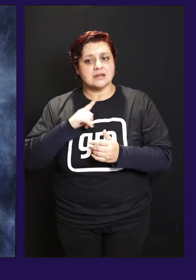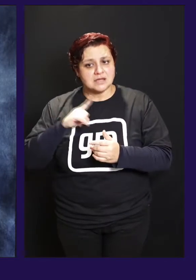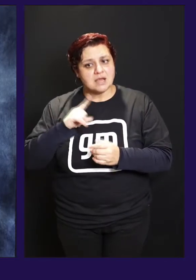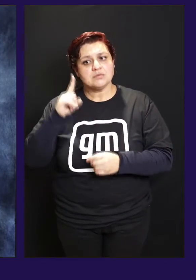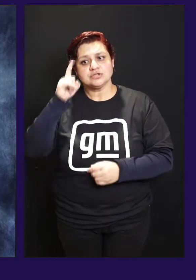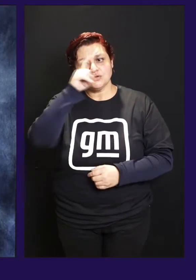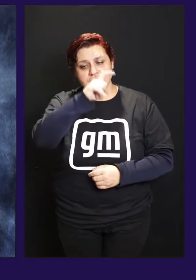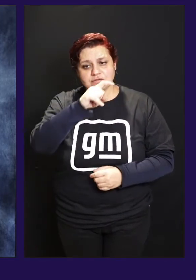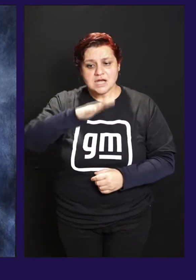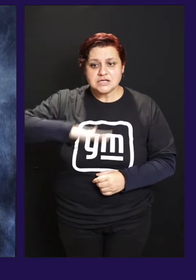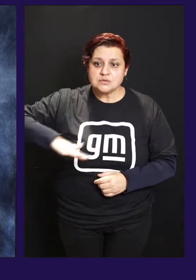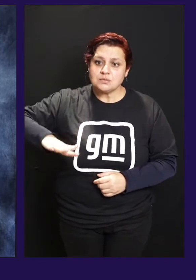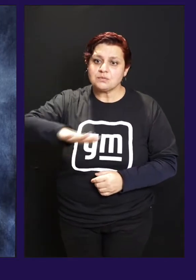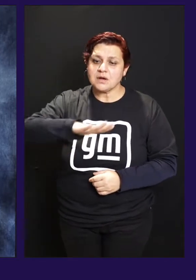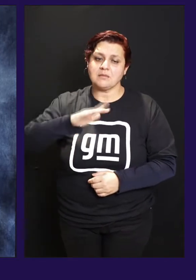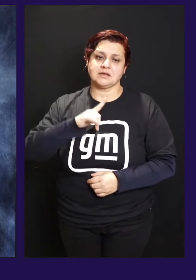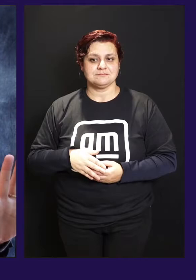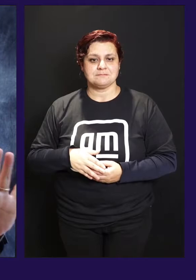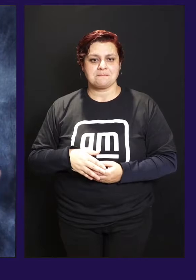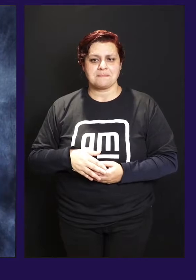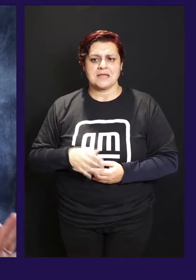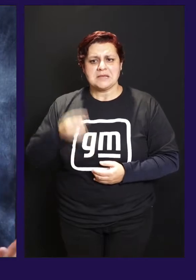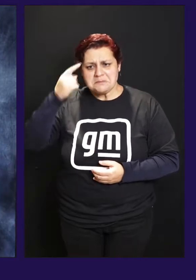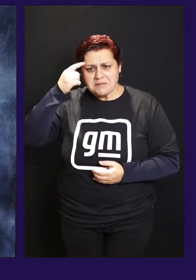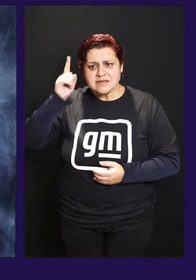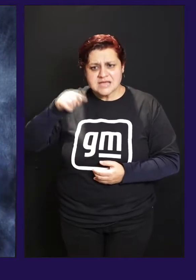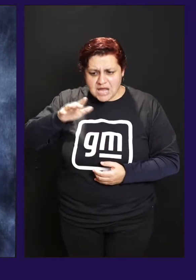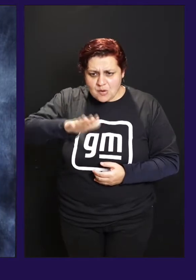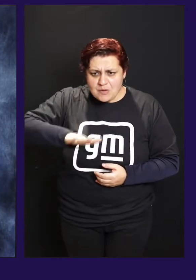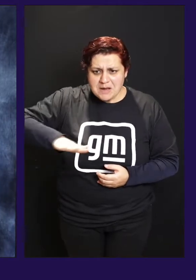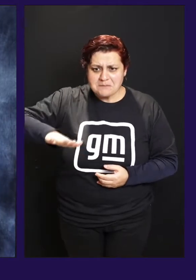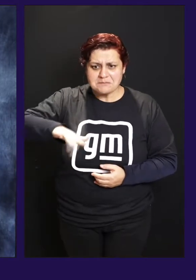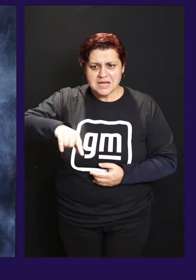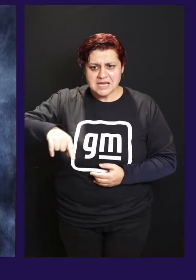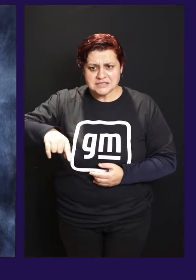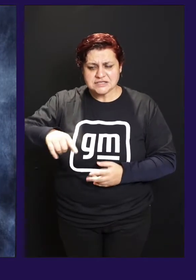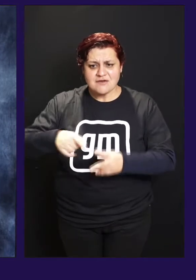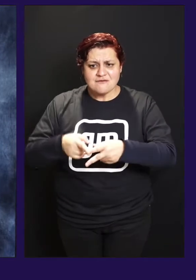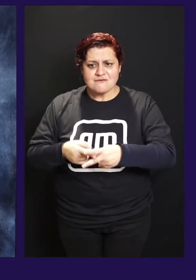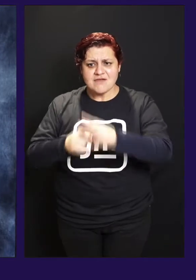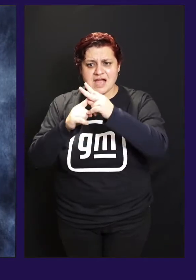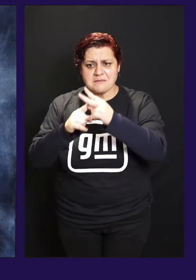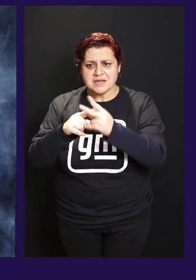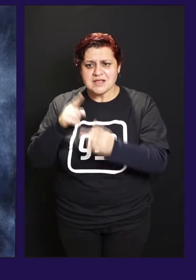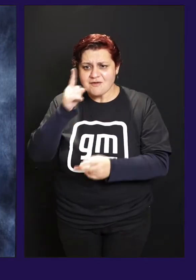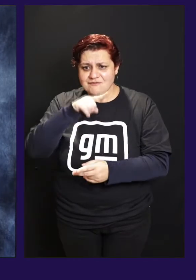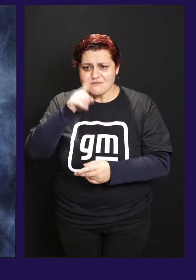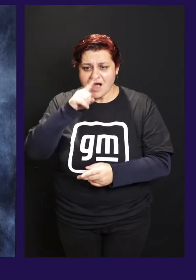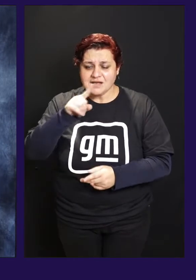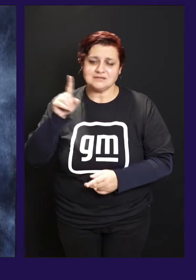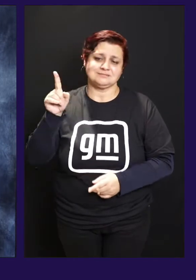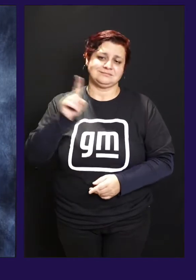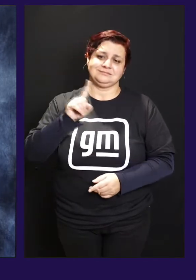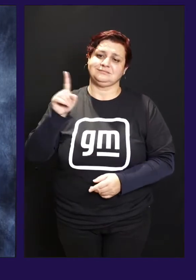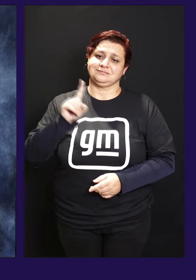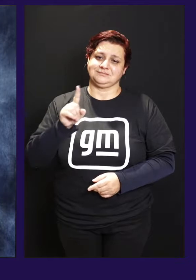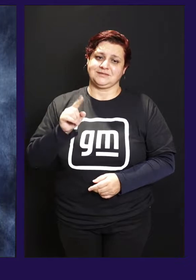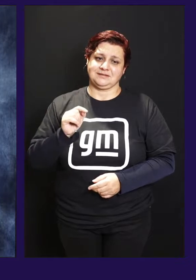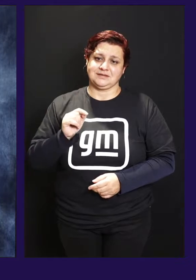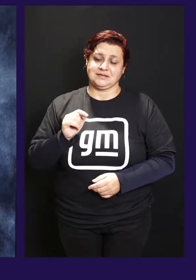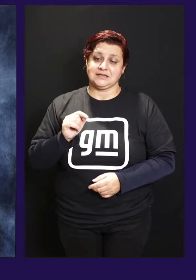nossa mentalidade, como nós fomos educados a classificar pessoas, ou pessoas com deficiência,